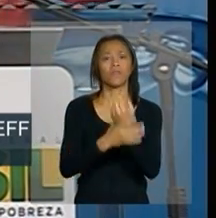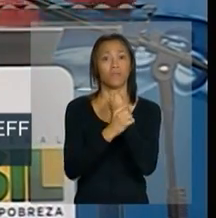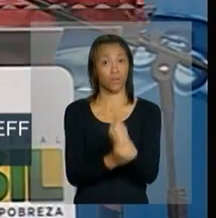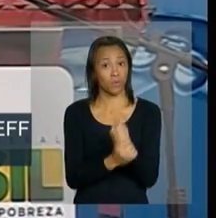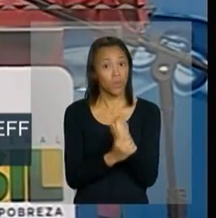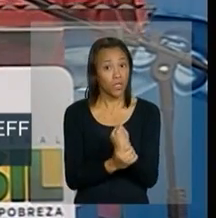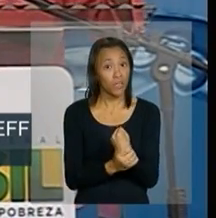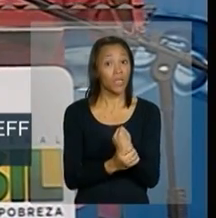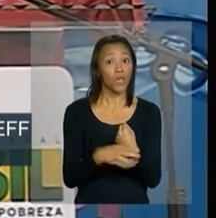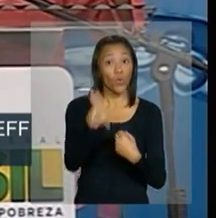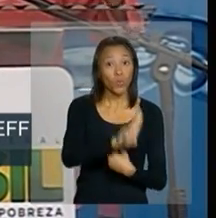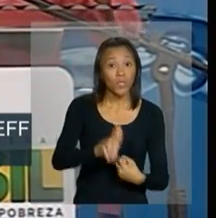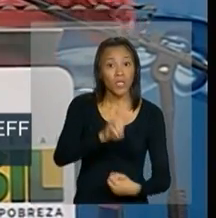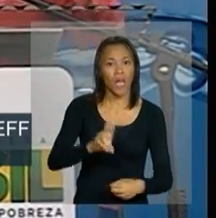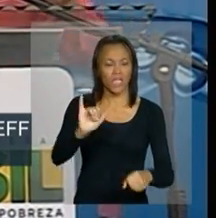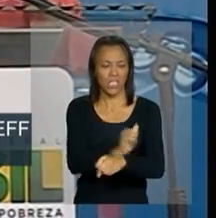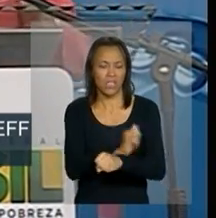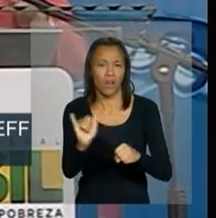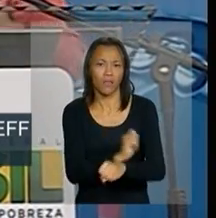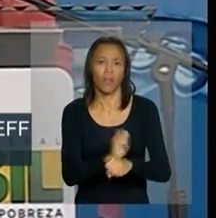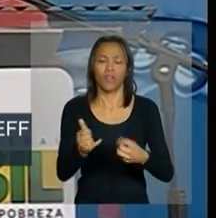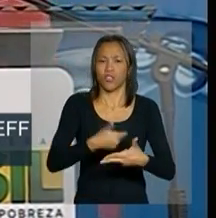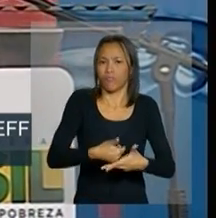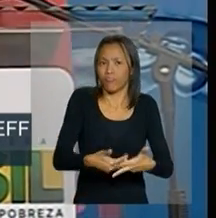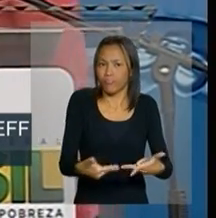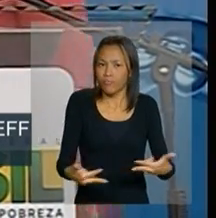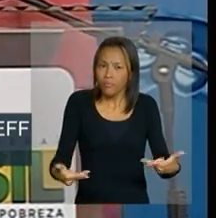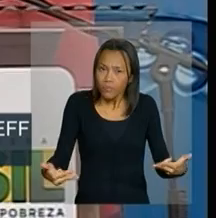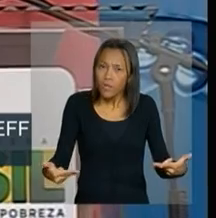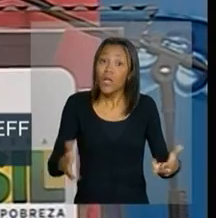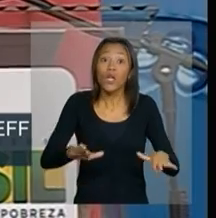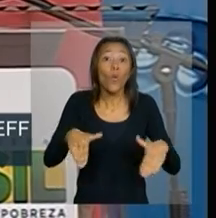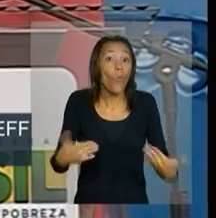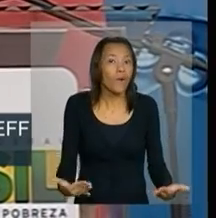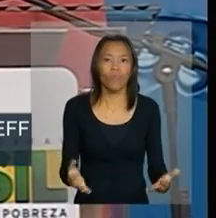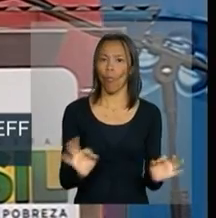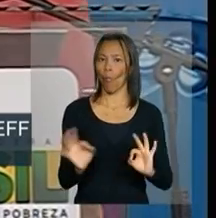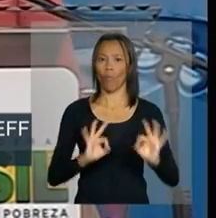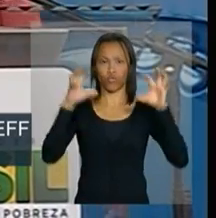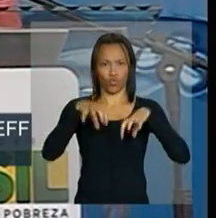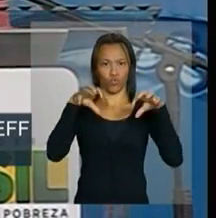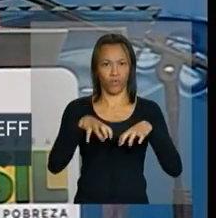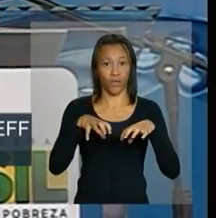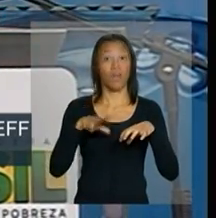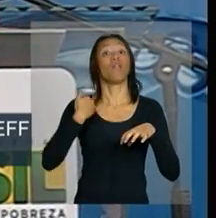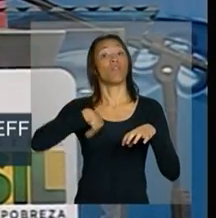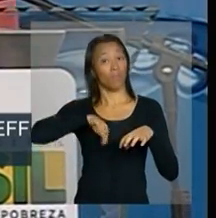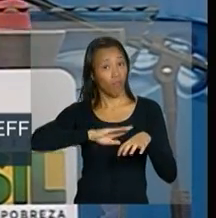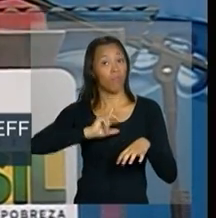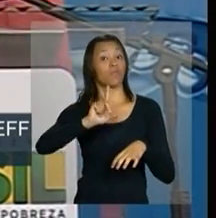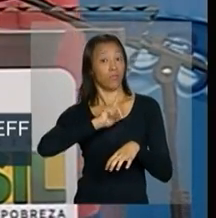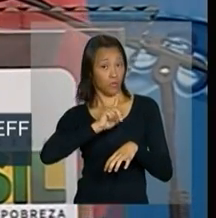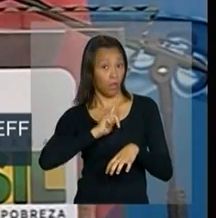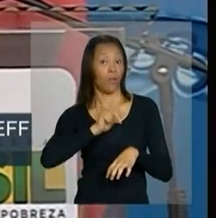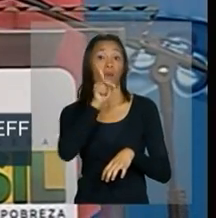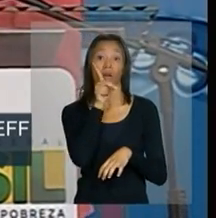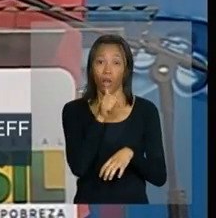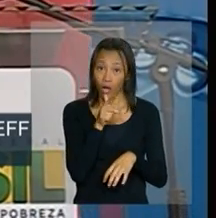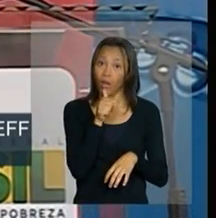tenha instrumentos para que, quando não chover, a gente tenha